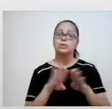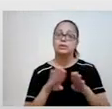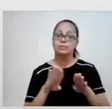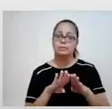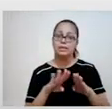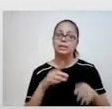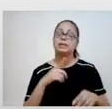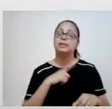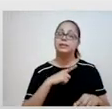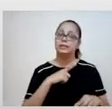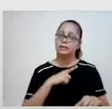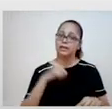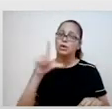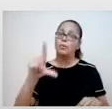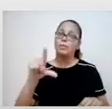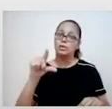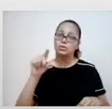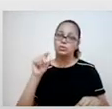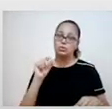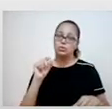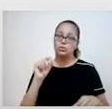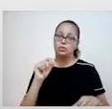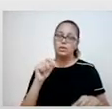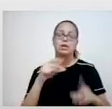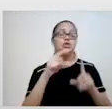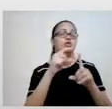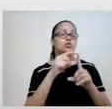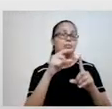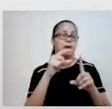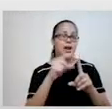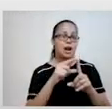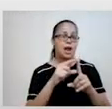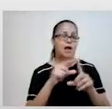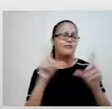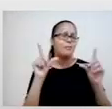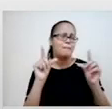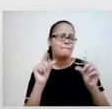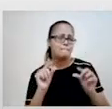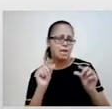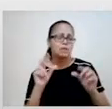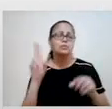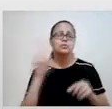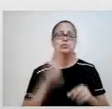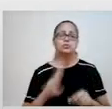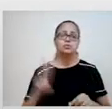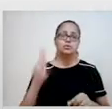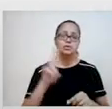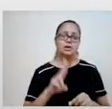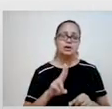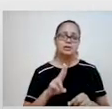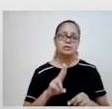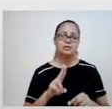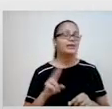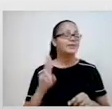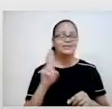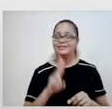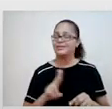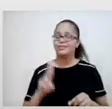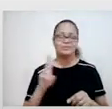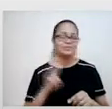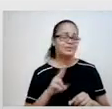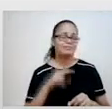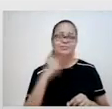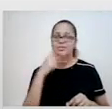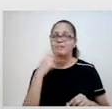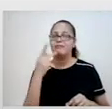ter uma escolha de palavras menos usuais, mais incomuns, que nós não usamos tanto na fala. Nós temos tempo